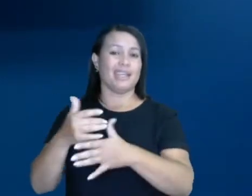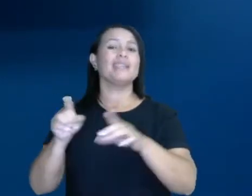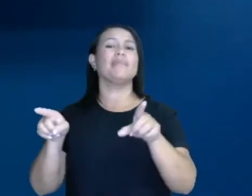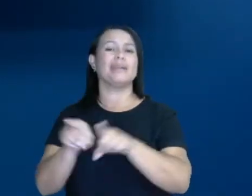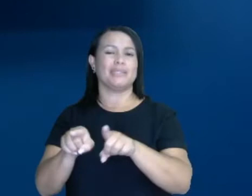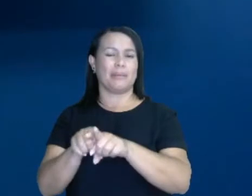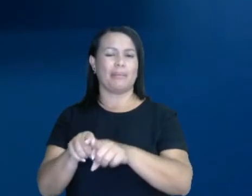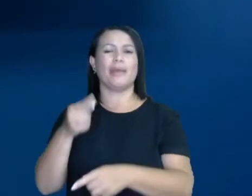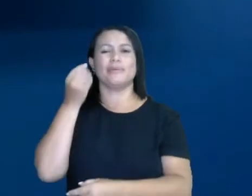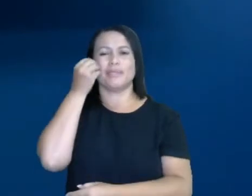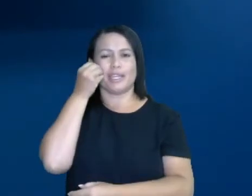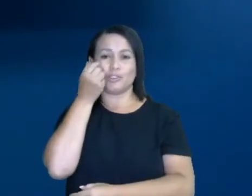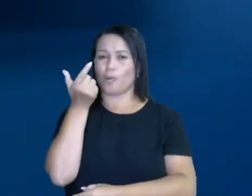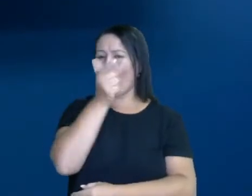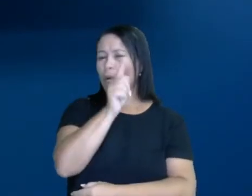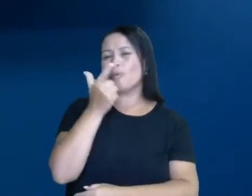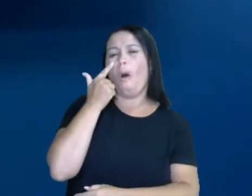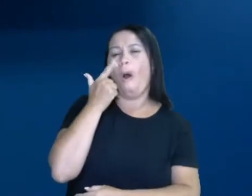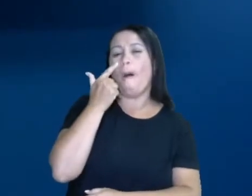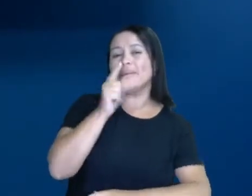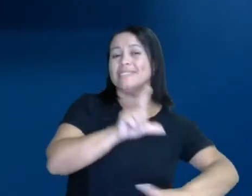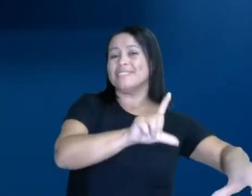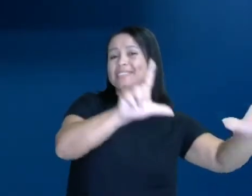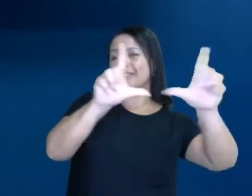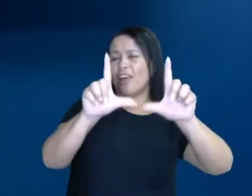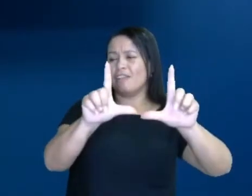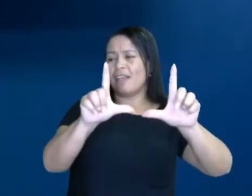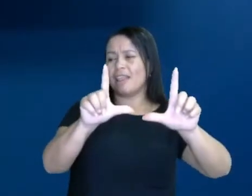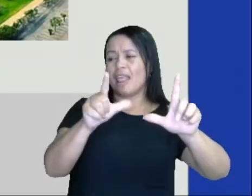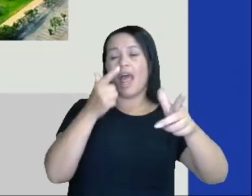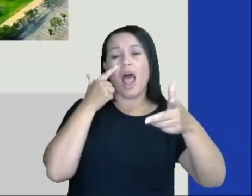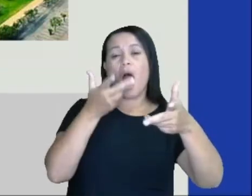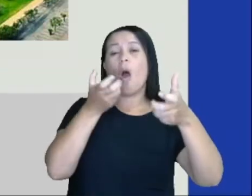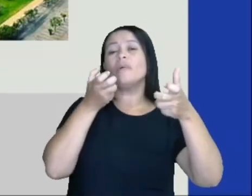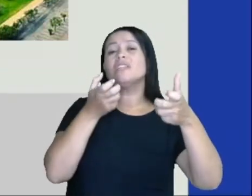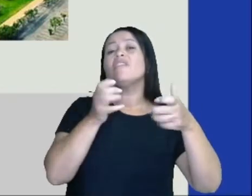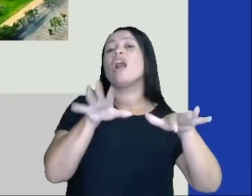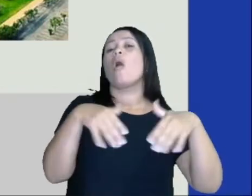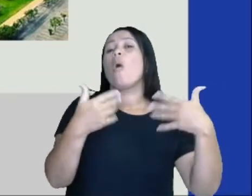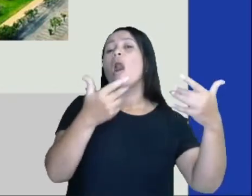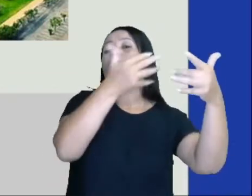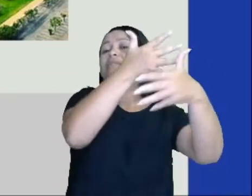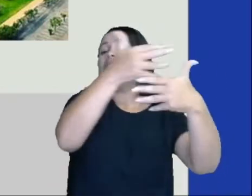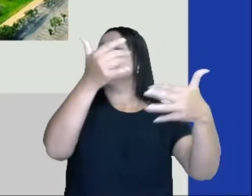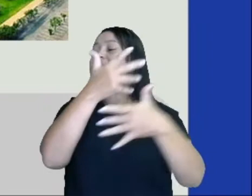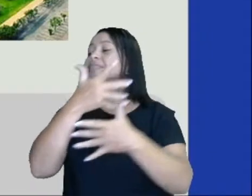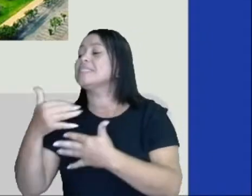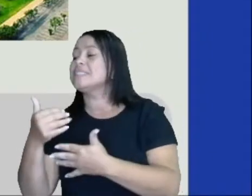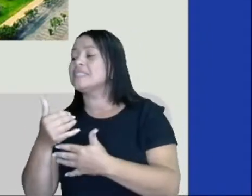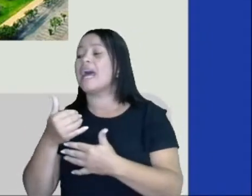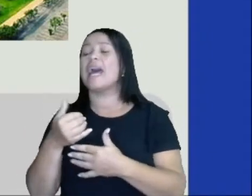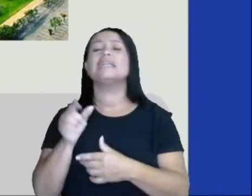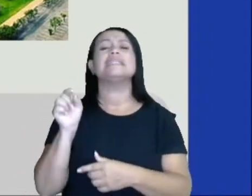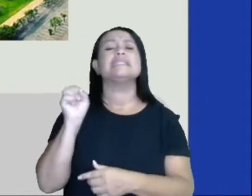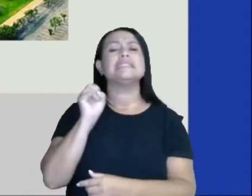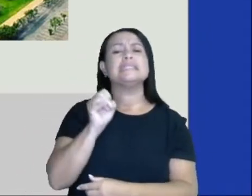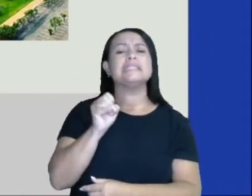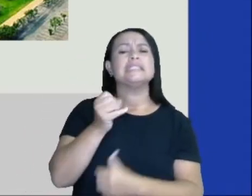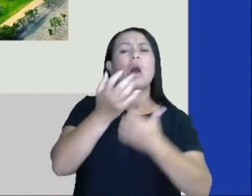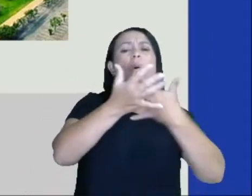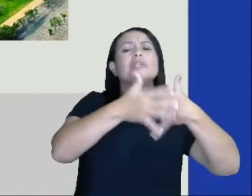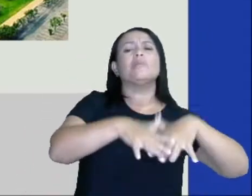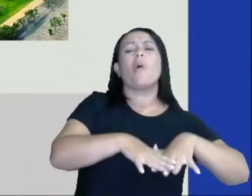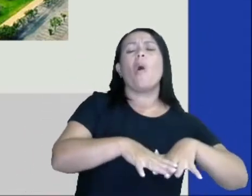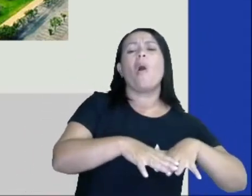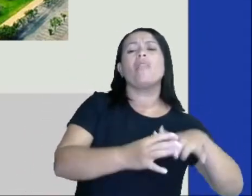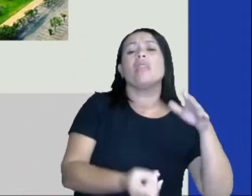Mais um teste. Observem agora aí na tela, tentem identificar que cidades são essas e se elas são espontâneas